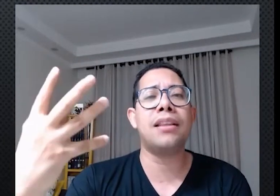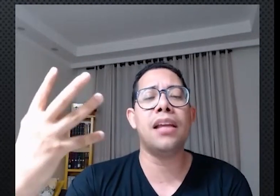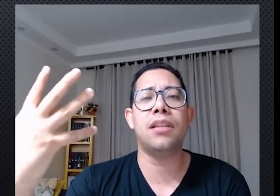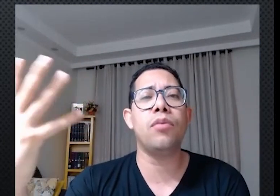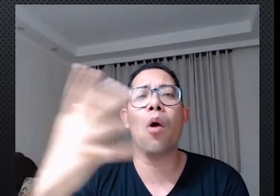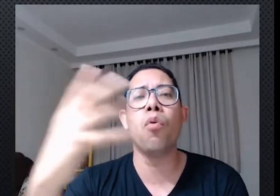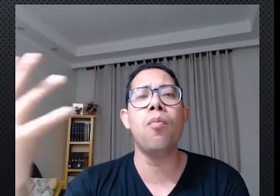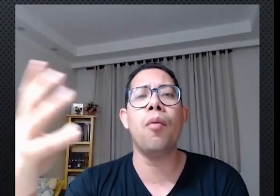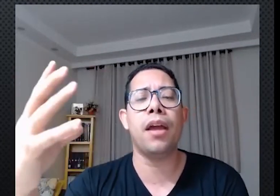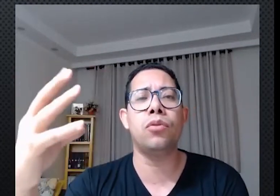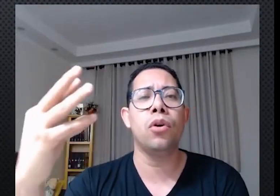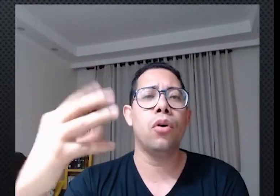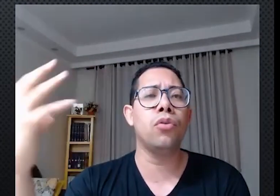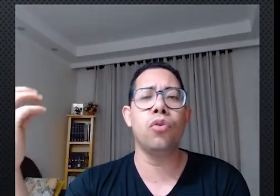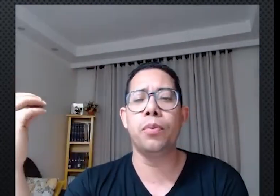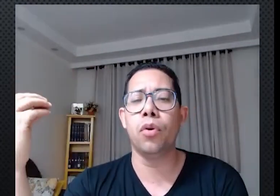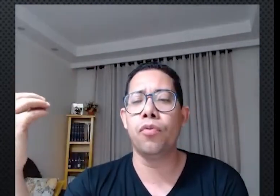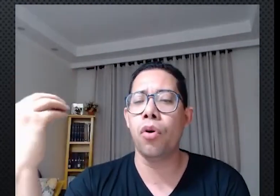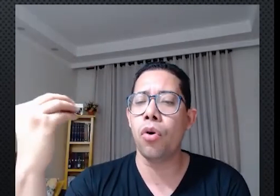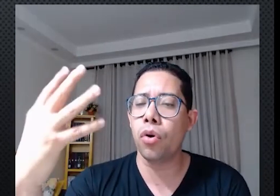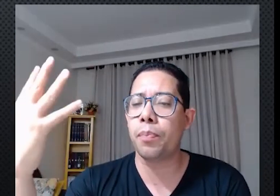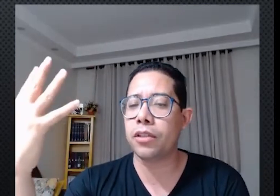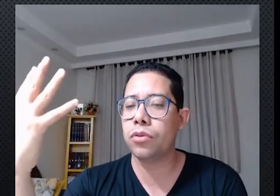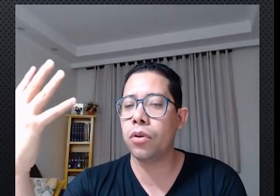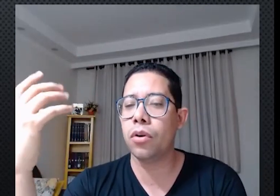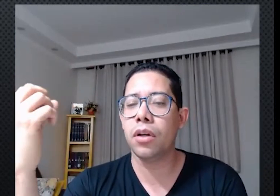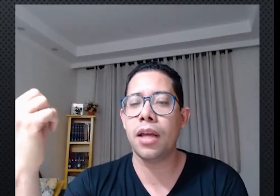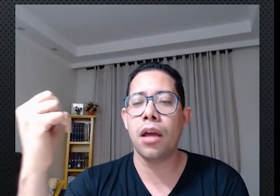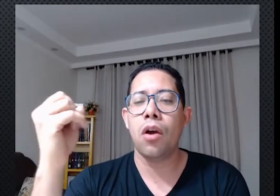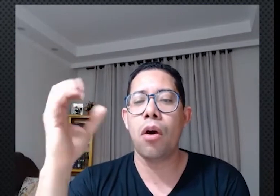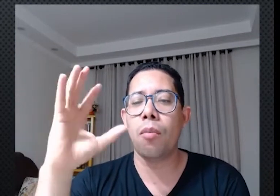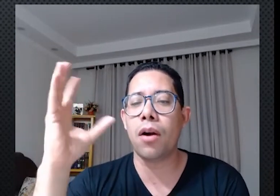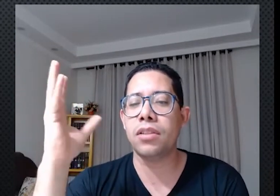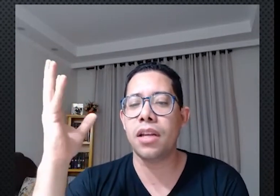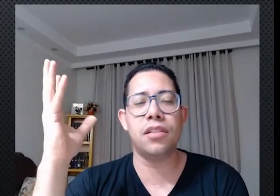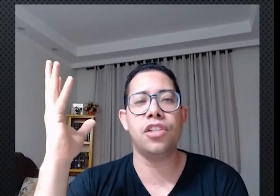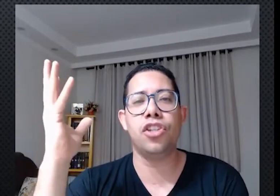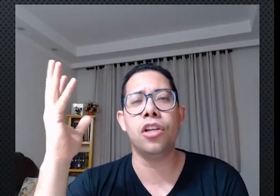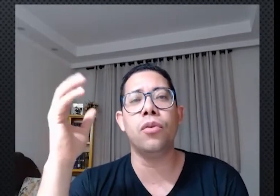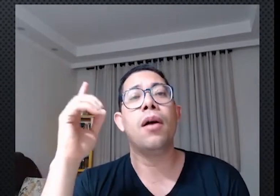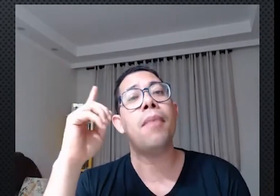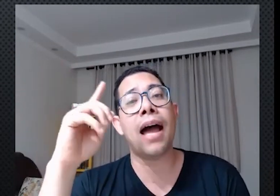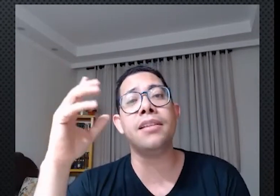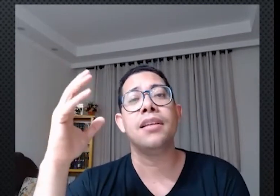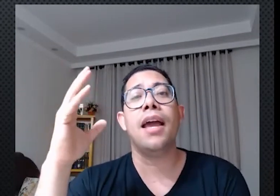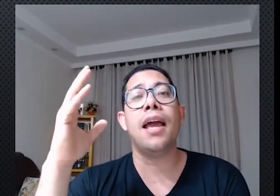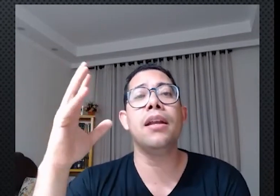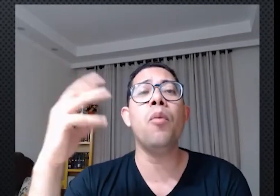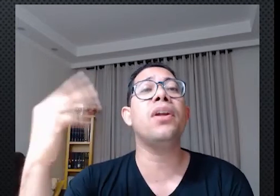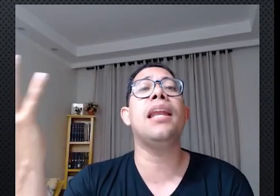tirando a atenção em algum momento, ou do grupo do louvor, ou do pastor, né? Ou alguma coisa nesse sentido,